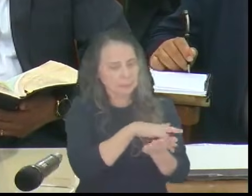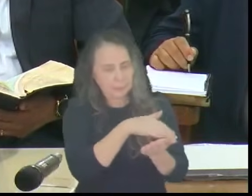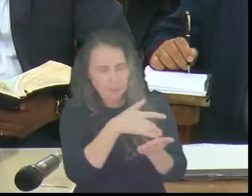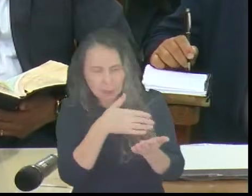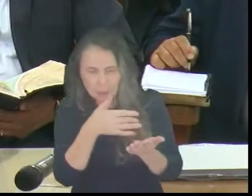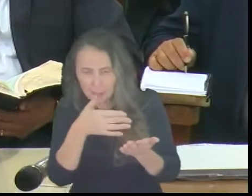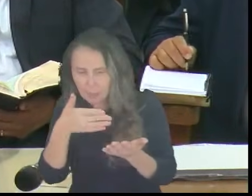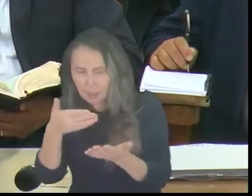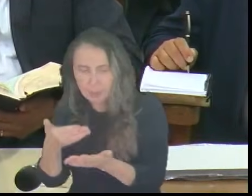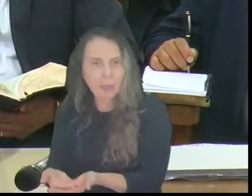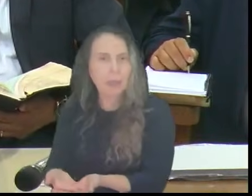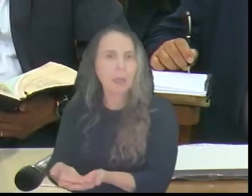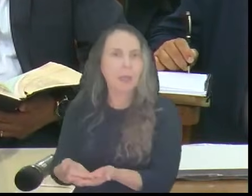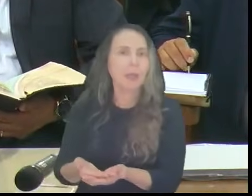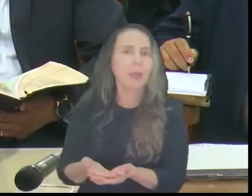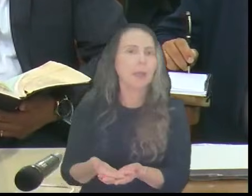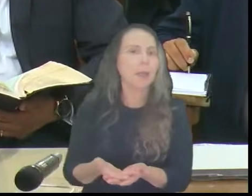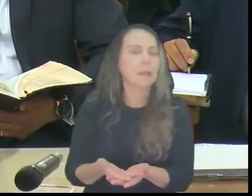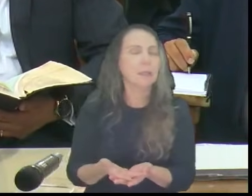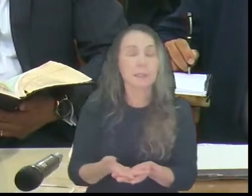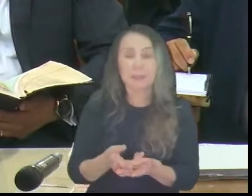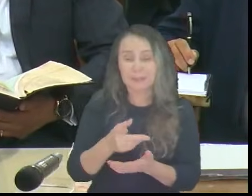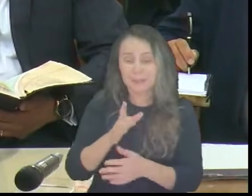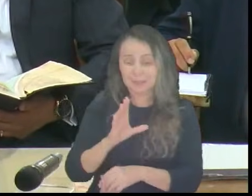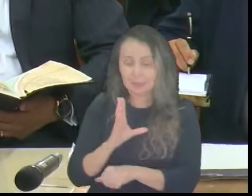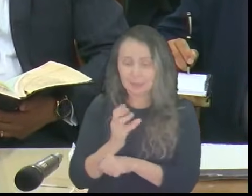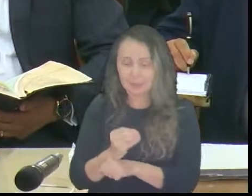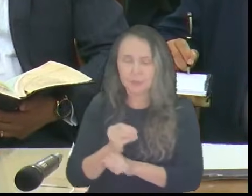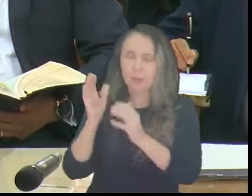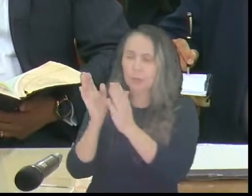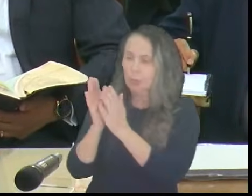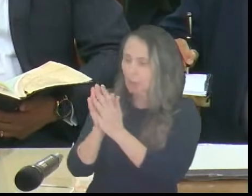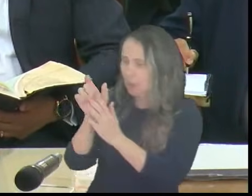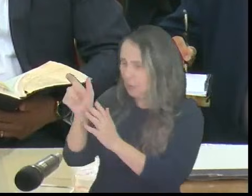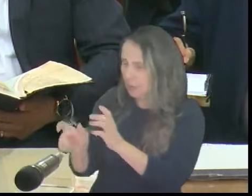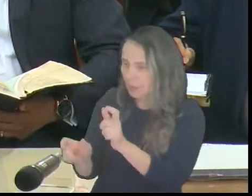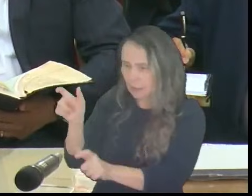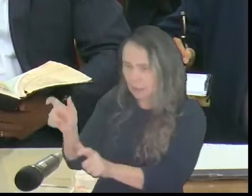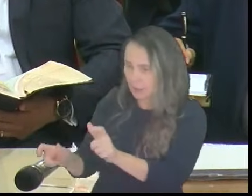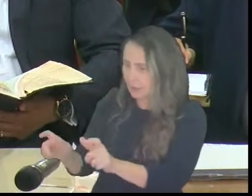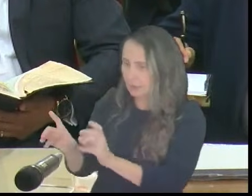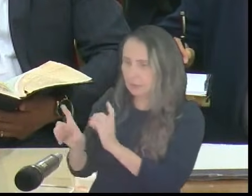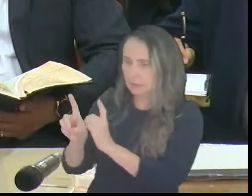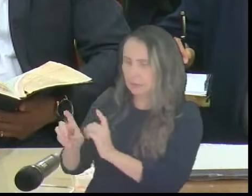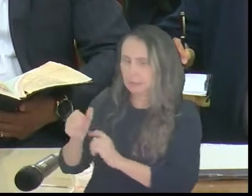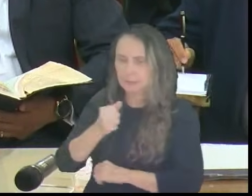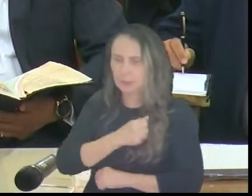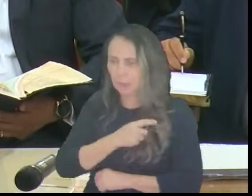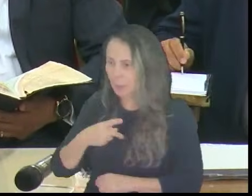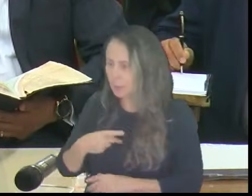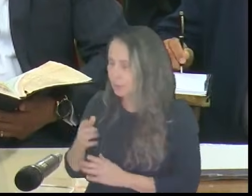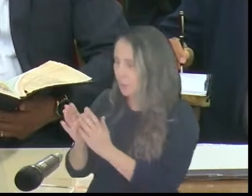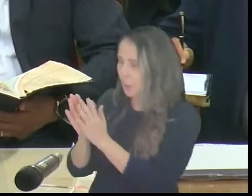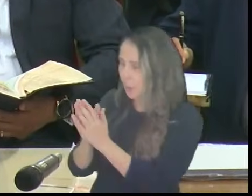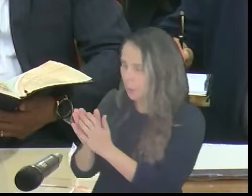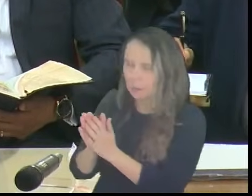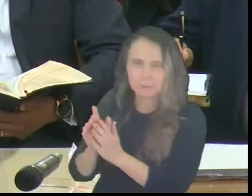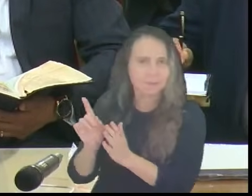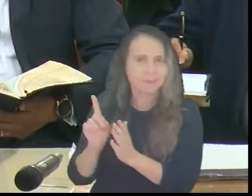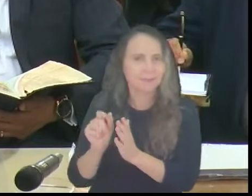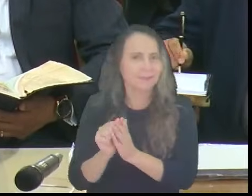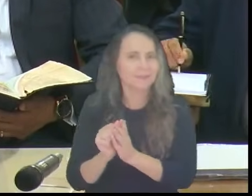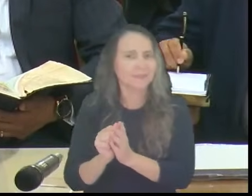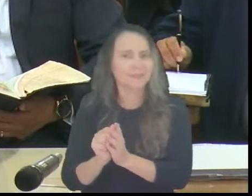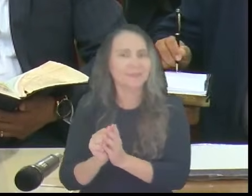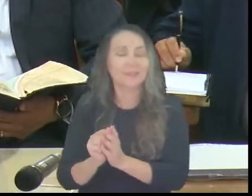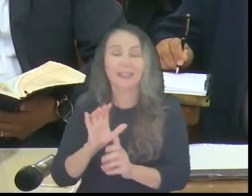a Isaac, a Jacó, a Maria, a Pedro, a João. Eles oram ao Senhor: Senhor, Tu és o